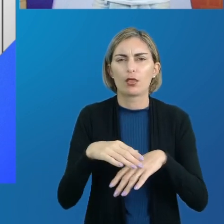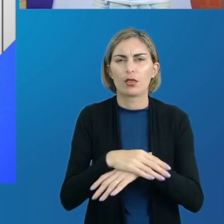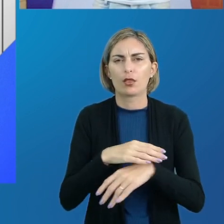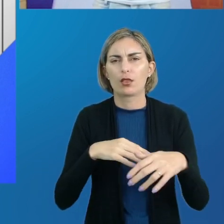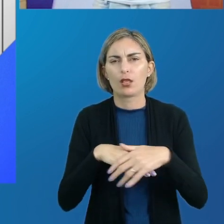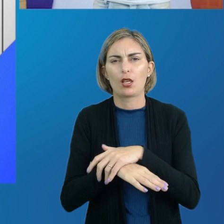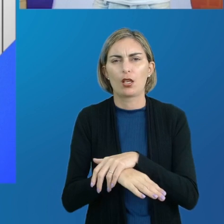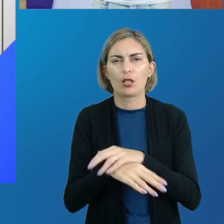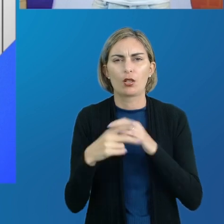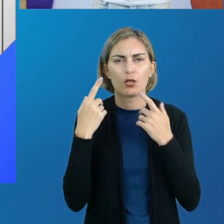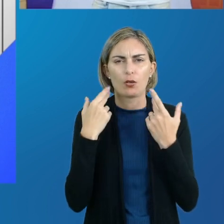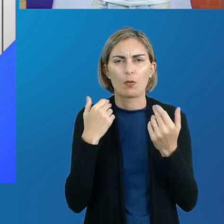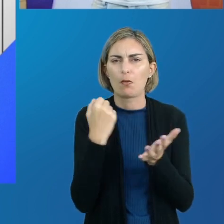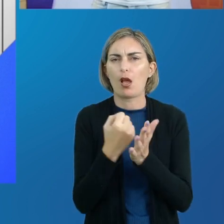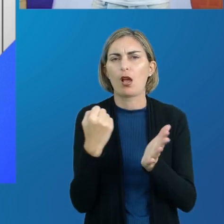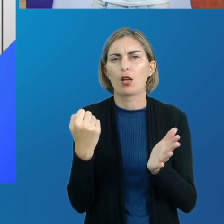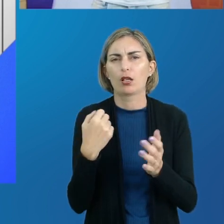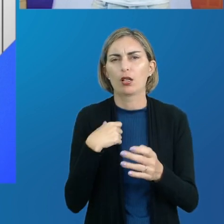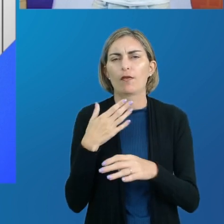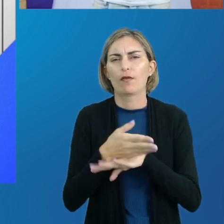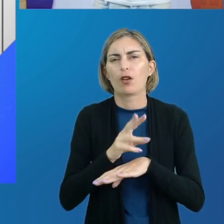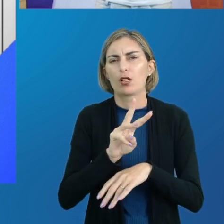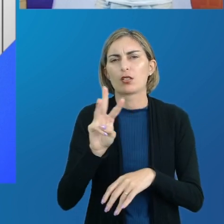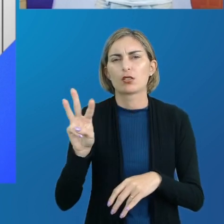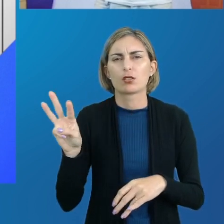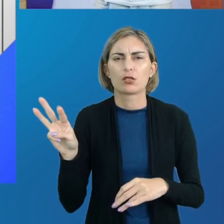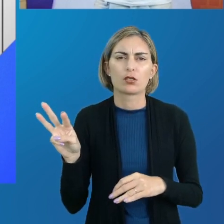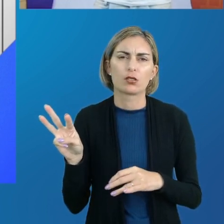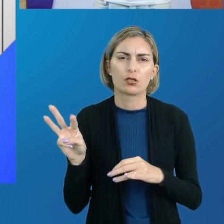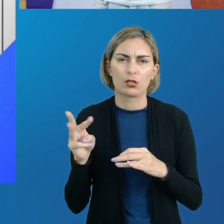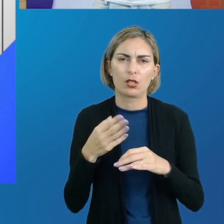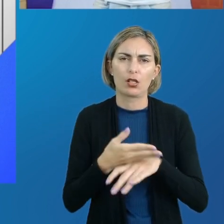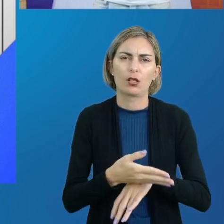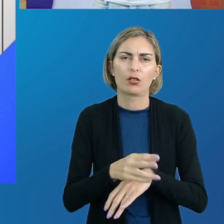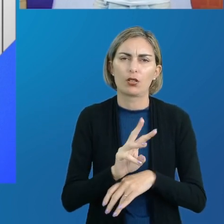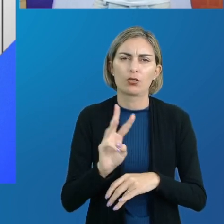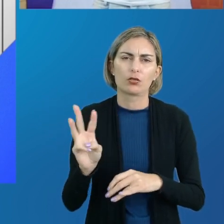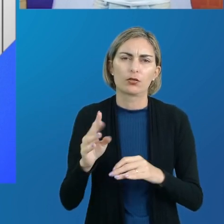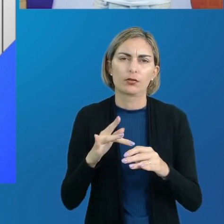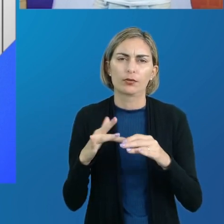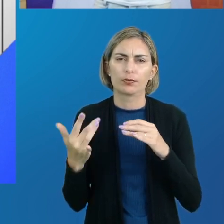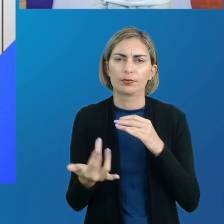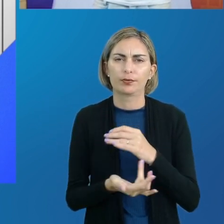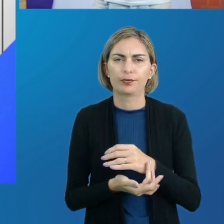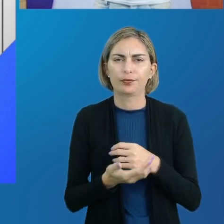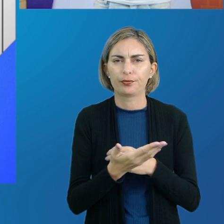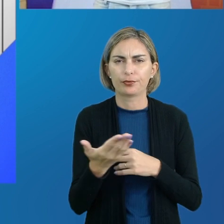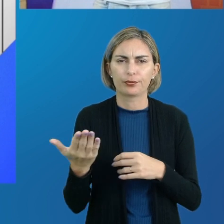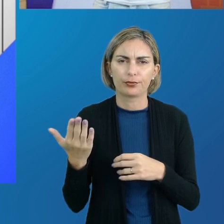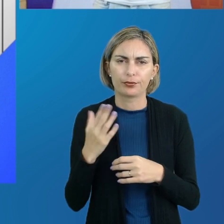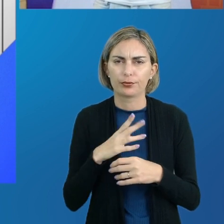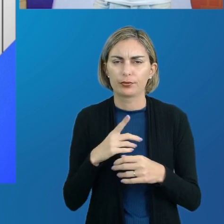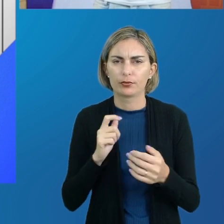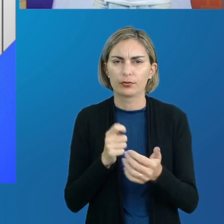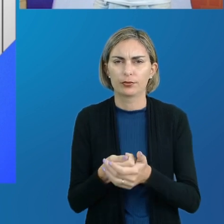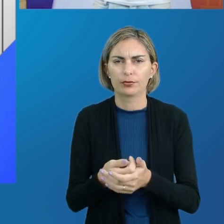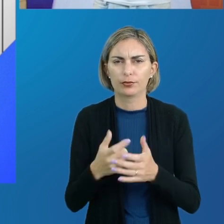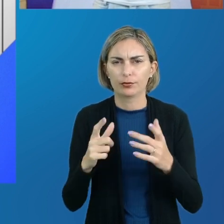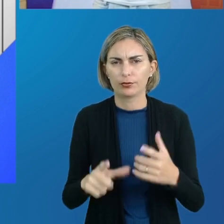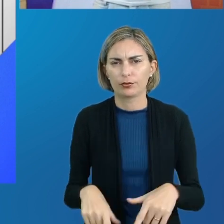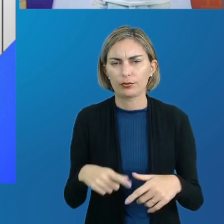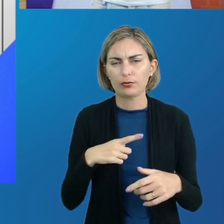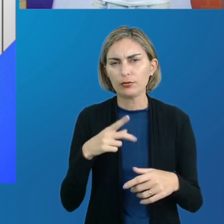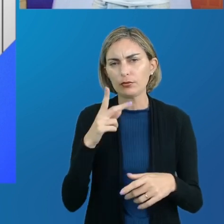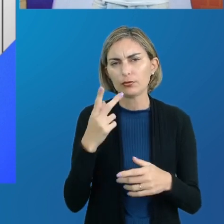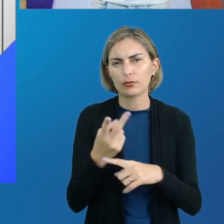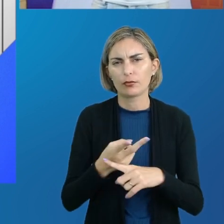comprar um tênis de tal marca. Ele vai no site, dificilmente ele vai encontrar numa rede social. E aqui, sobre esse ponto, traz algumas perguntas